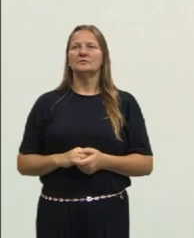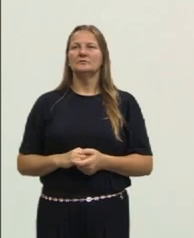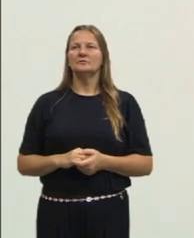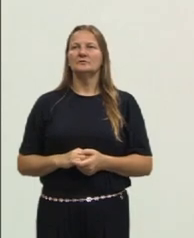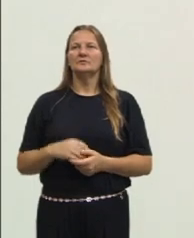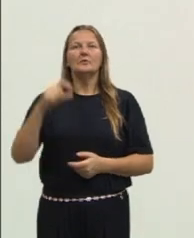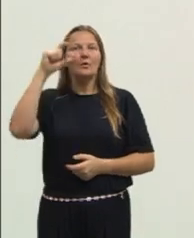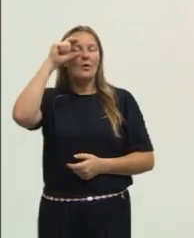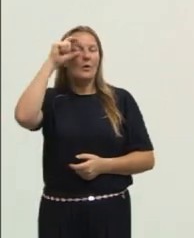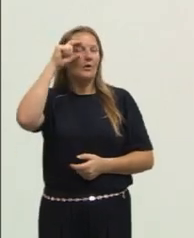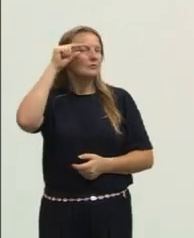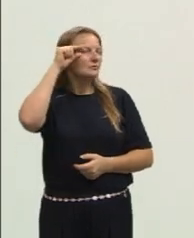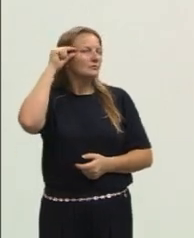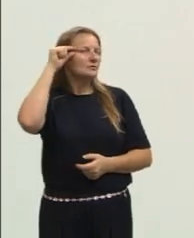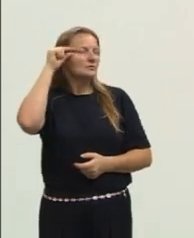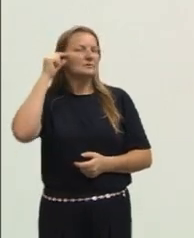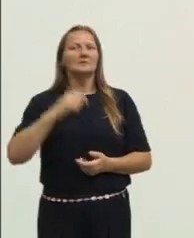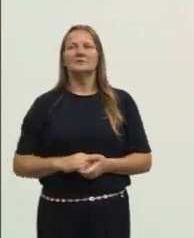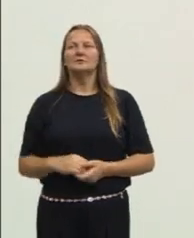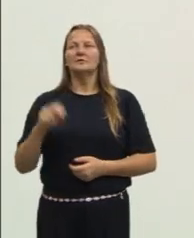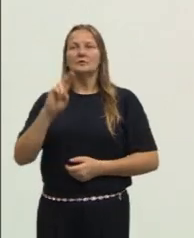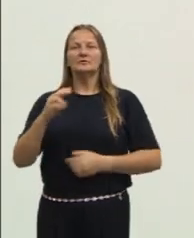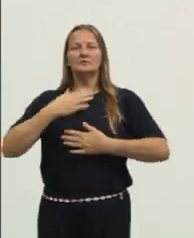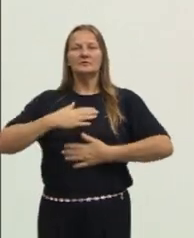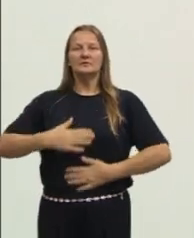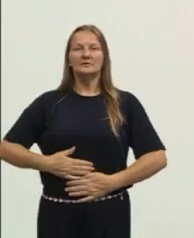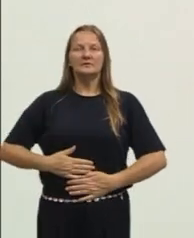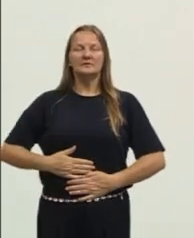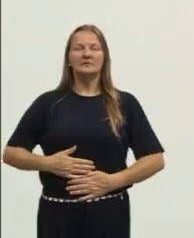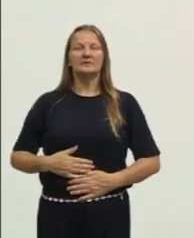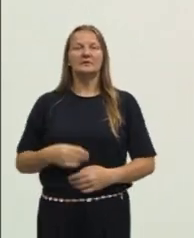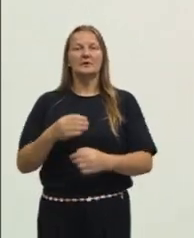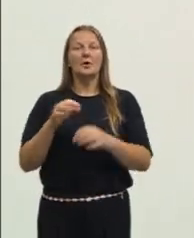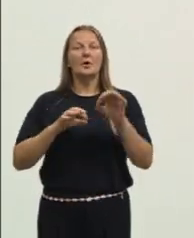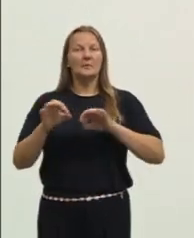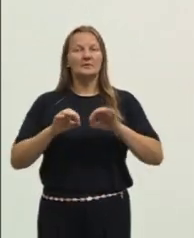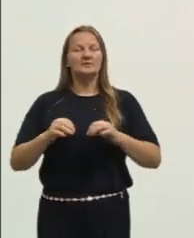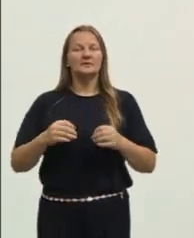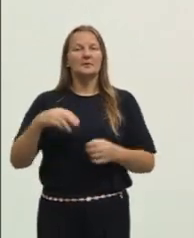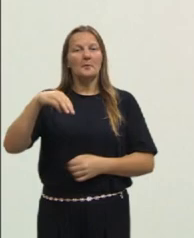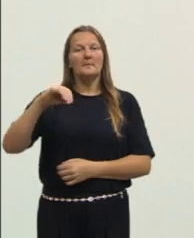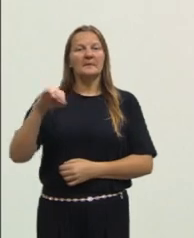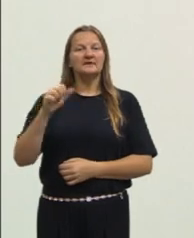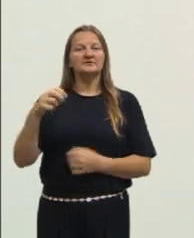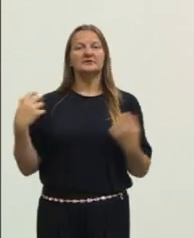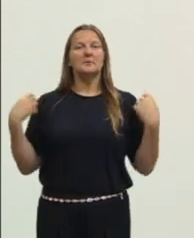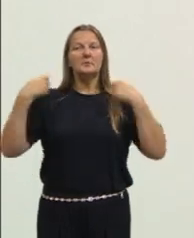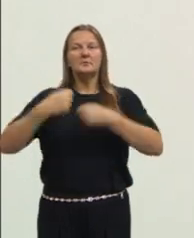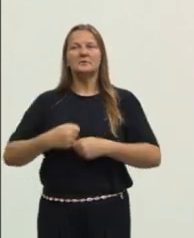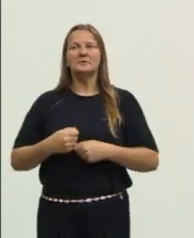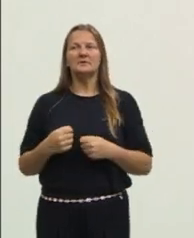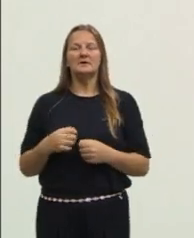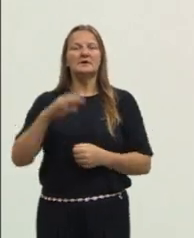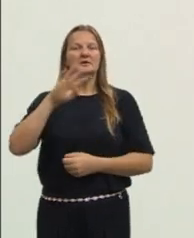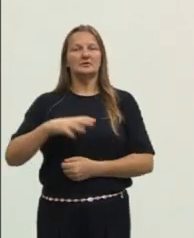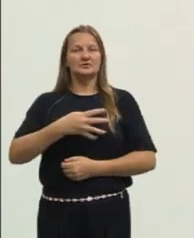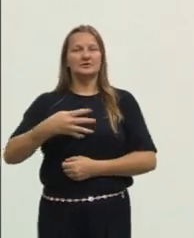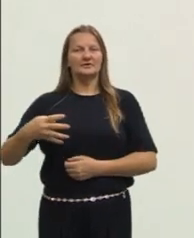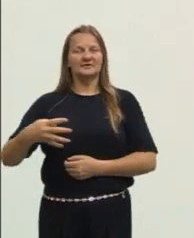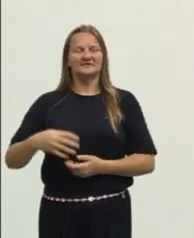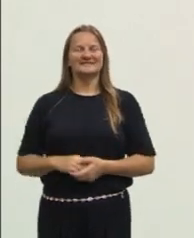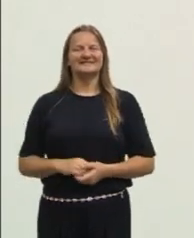tem óculos de hastes largas Estou vestindo a camiseta do nosso projeto que é Magenta e por cima dela uma camisa xadrez